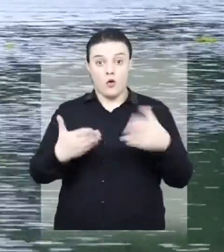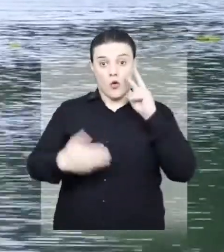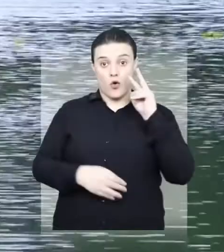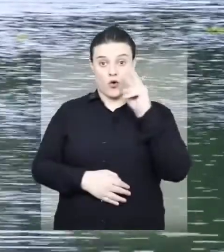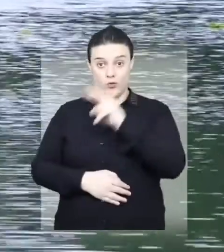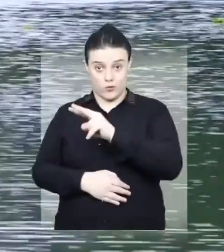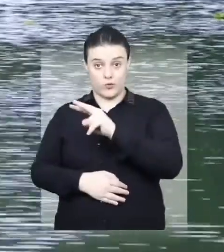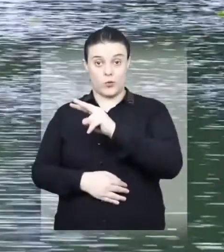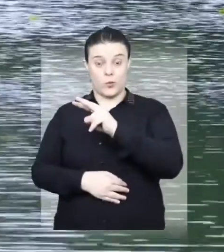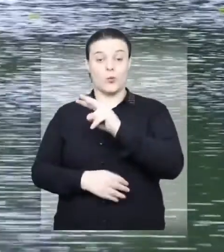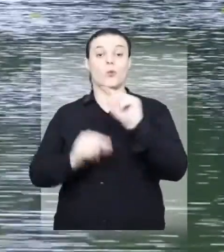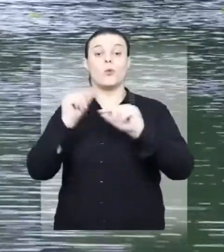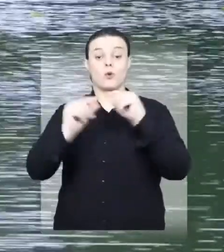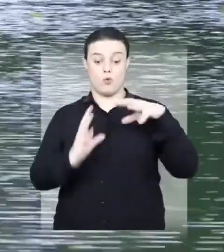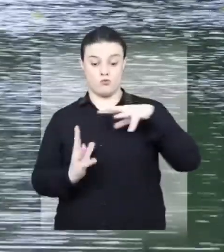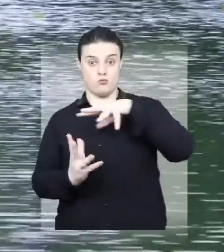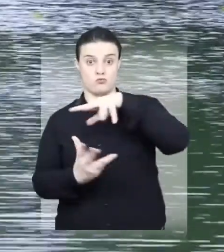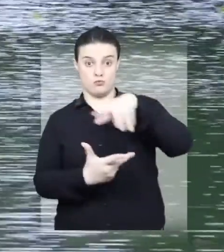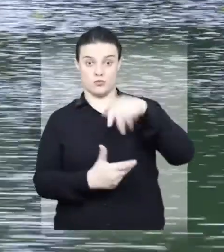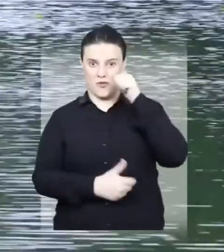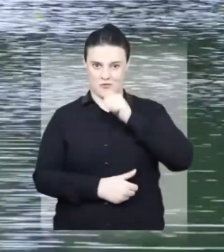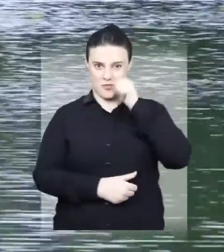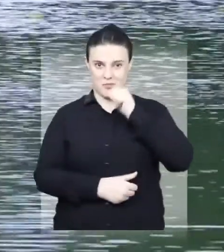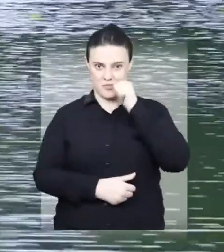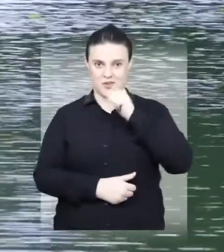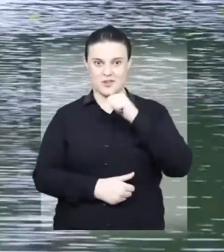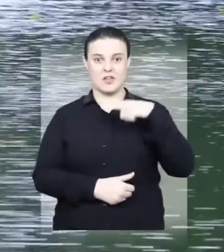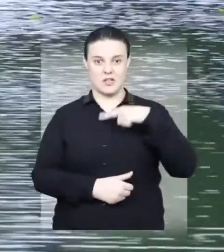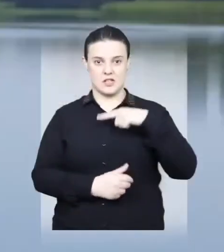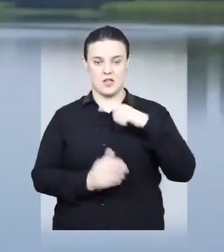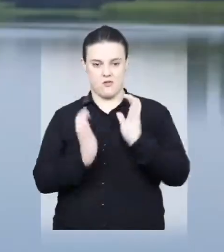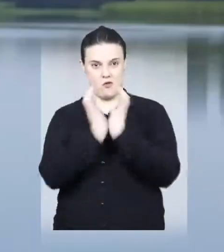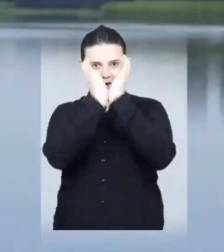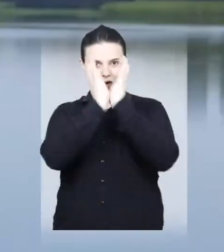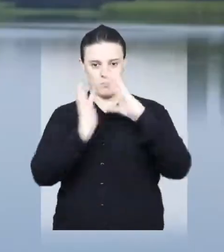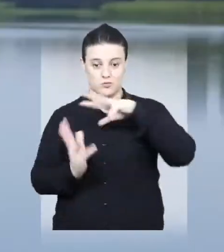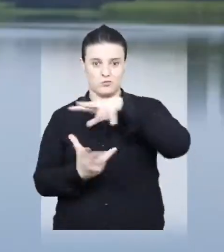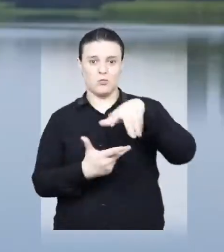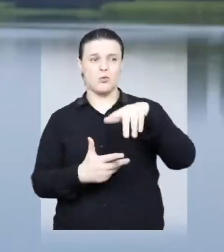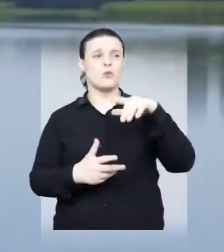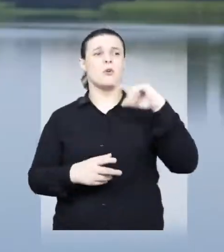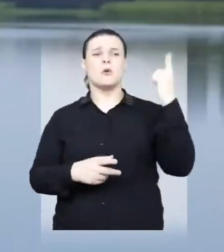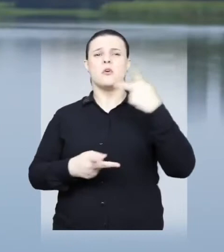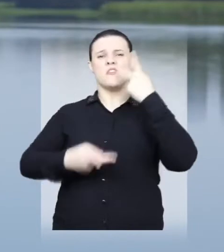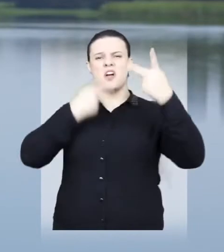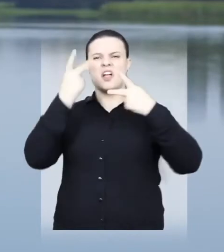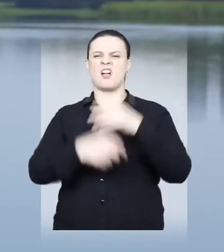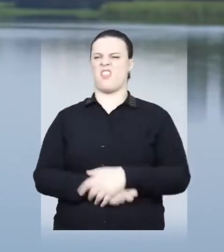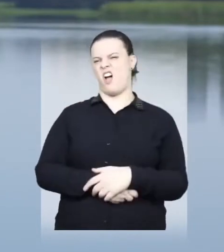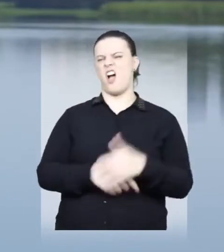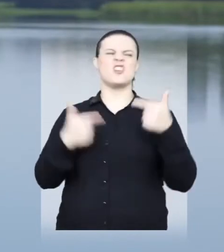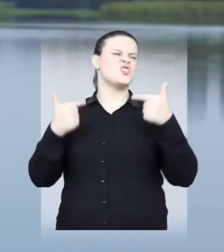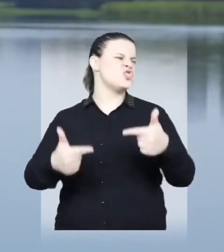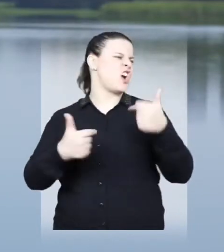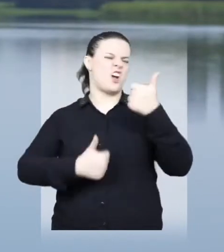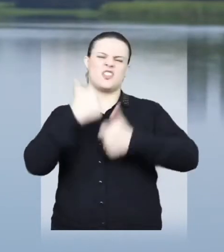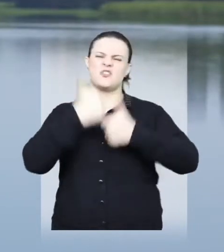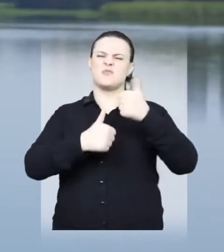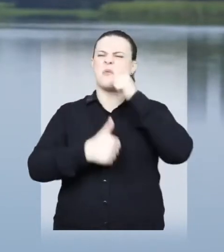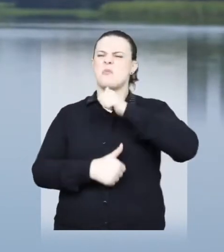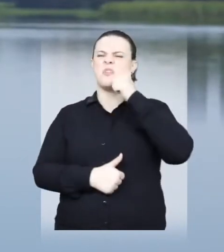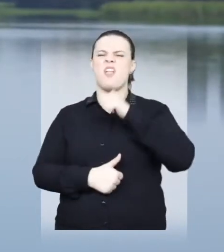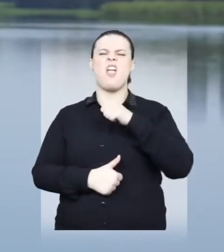agora o Mundial do Feminino, né, a Copa do Mundo, e a gente ouviu vários comentários, pô, é chato ver futebol